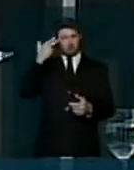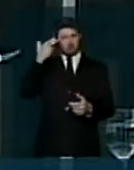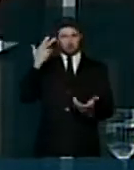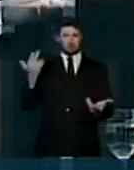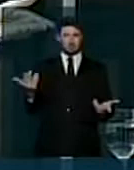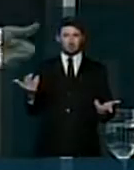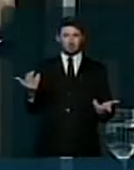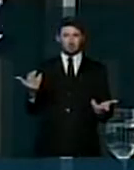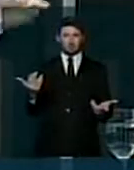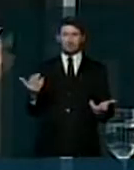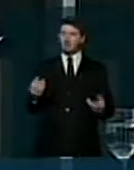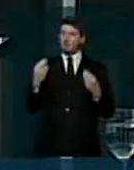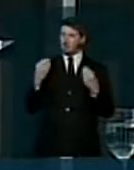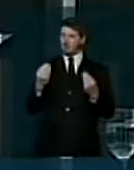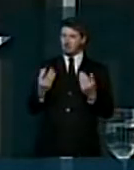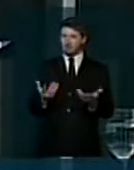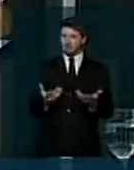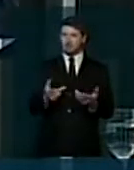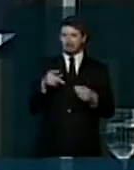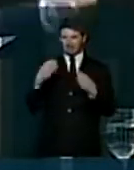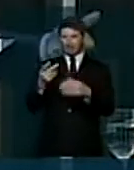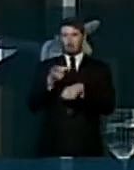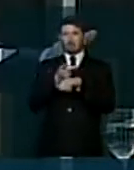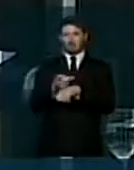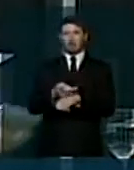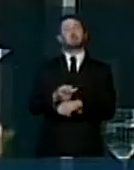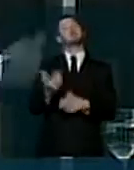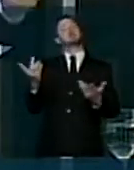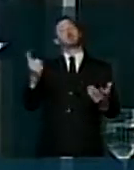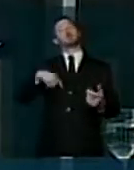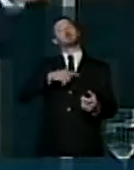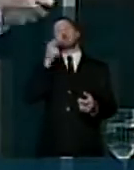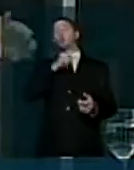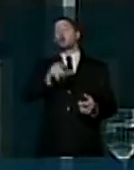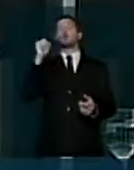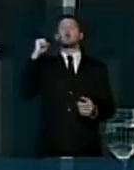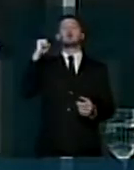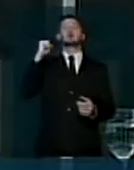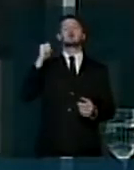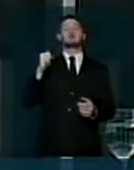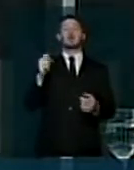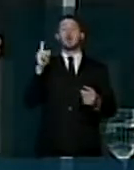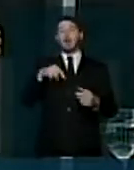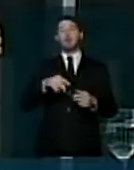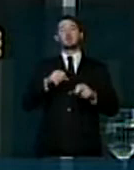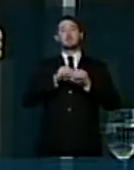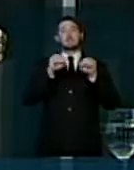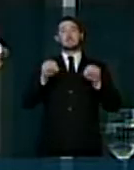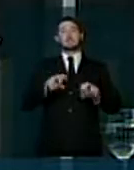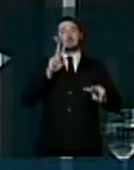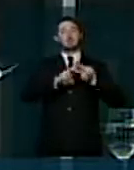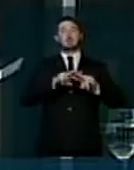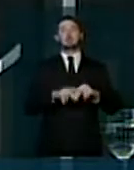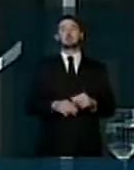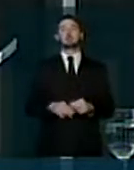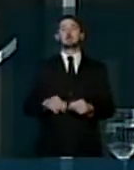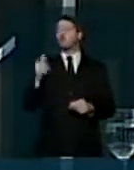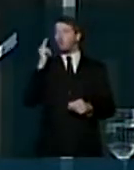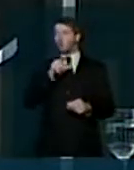nós, nesse projeto, objetivamente, conquistamos para o sistema carcerário, conquistamos